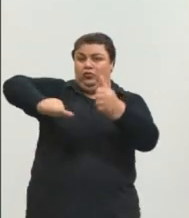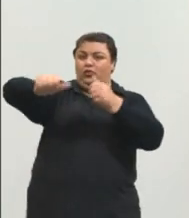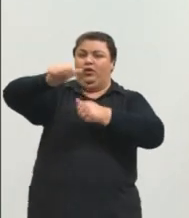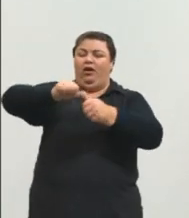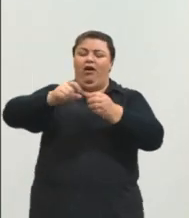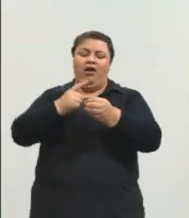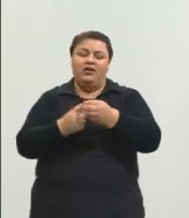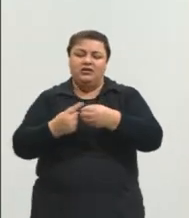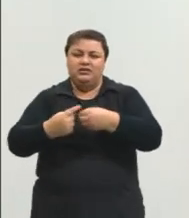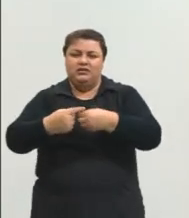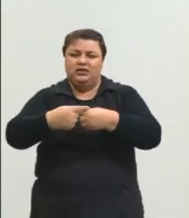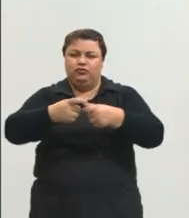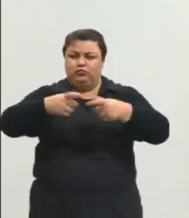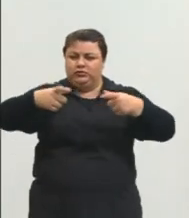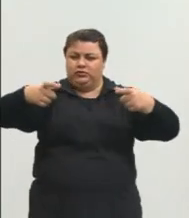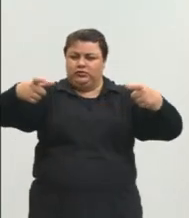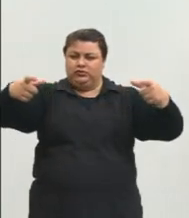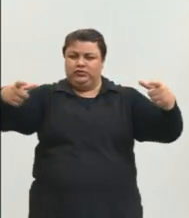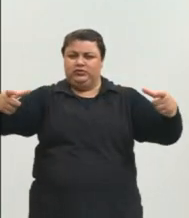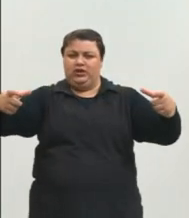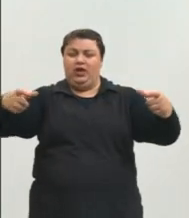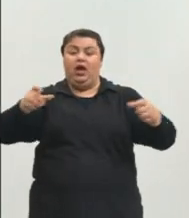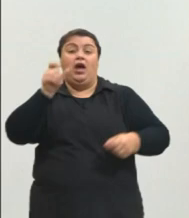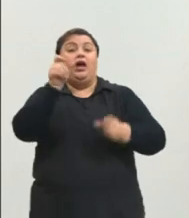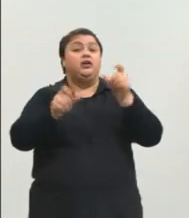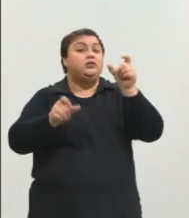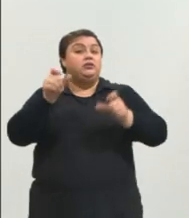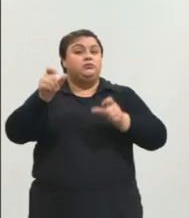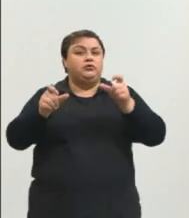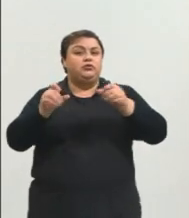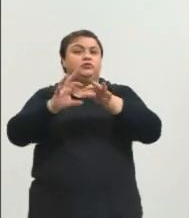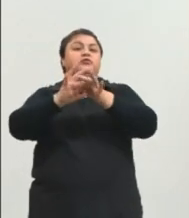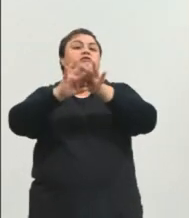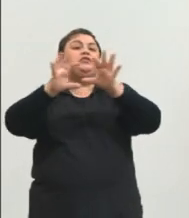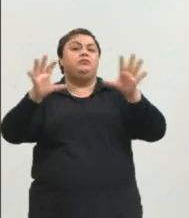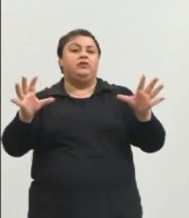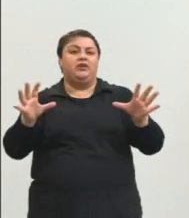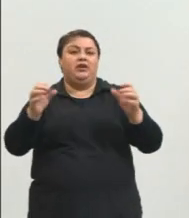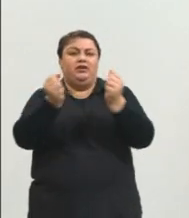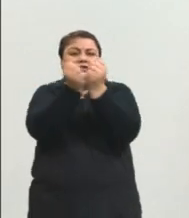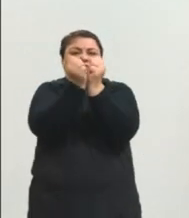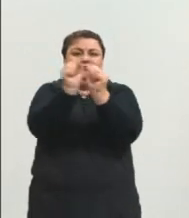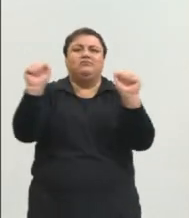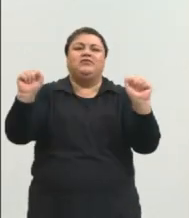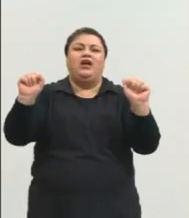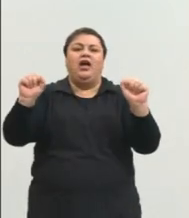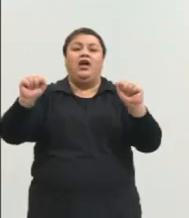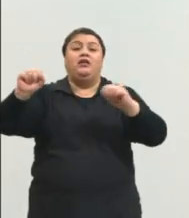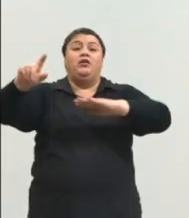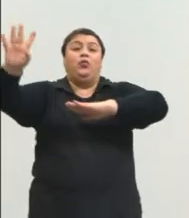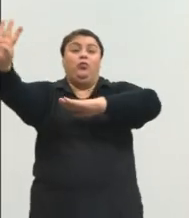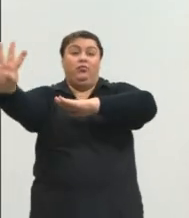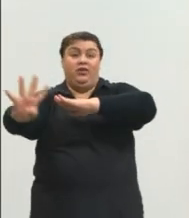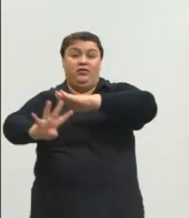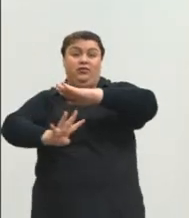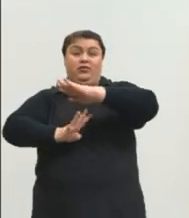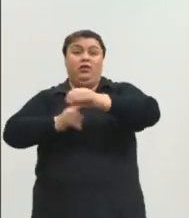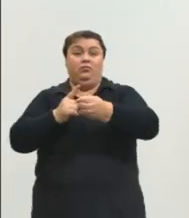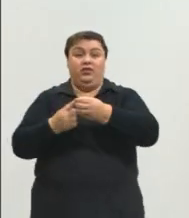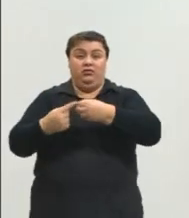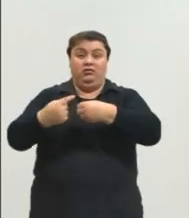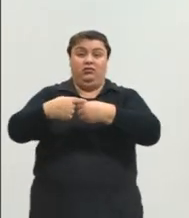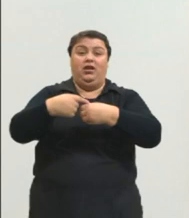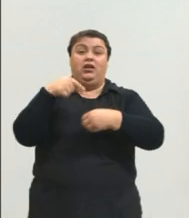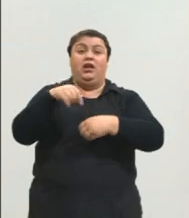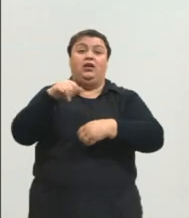As cidades começam a crescer, as pessoas foram liberadas da escravidão e começam a migrar para esses centros urbanos. E